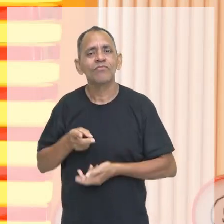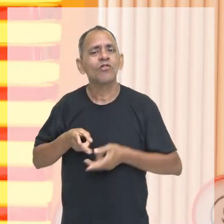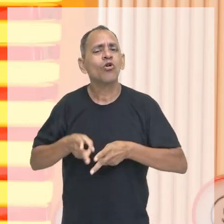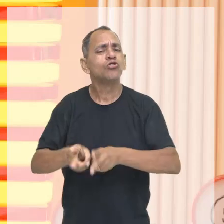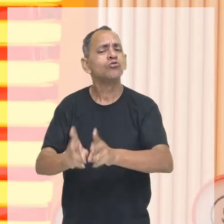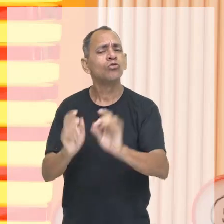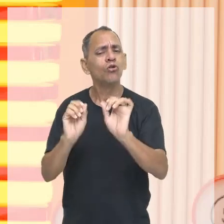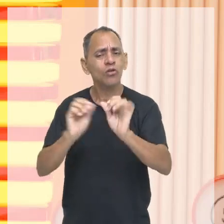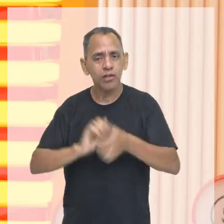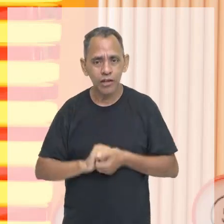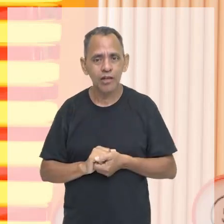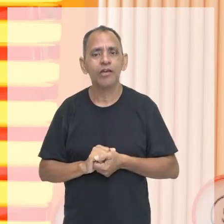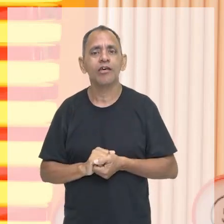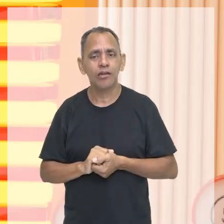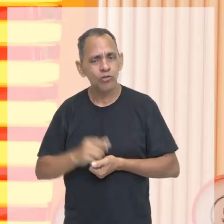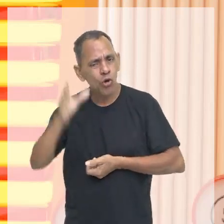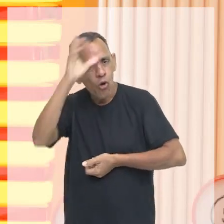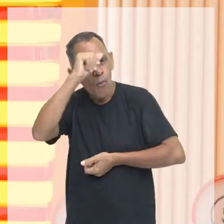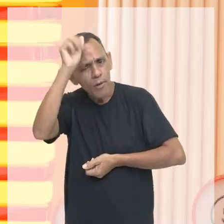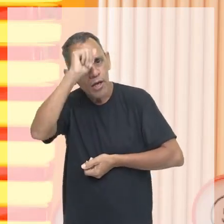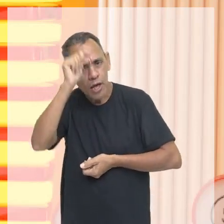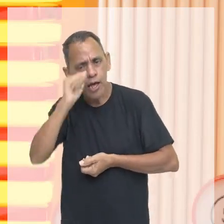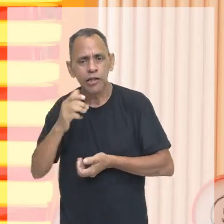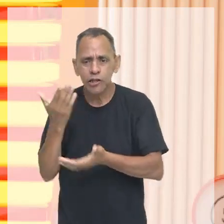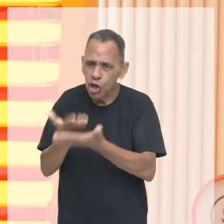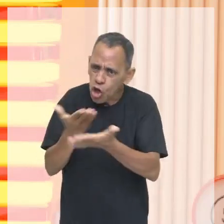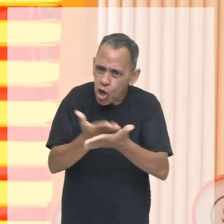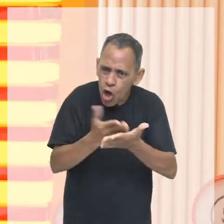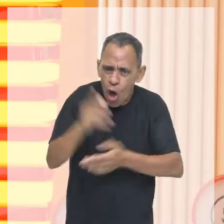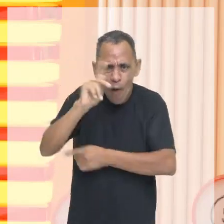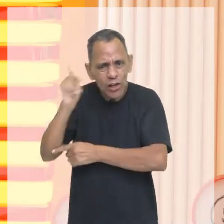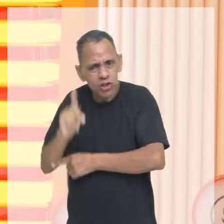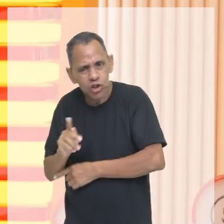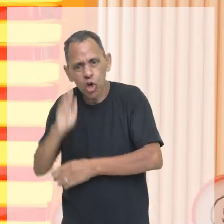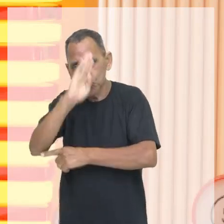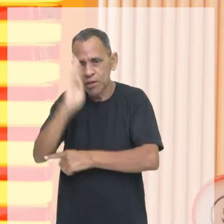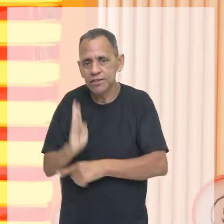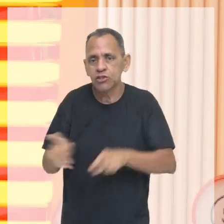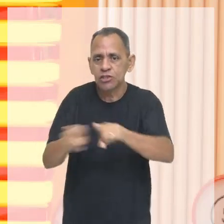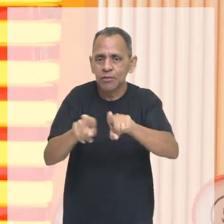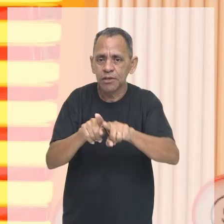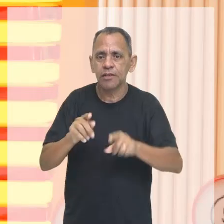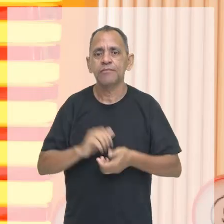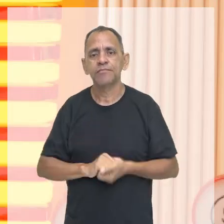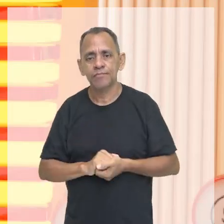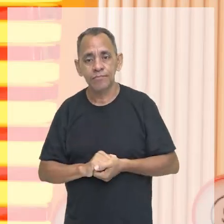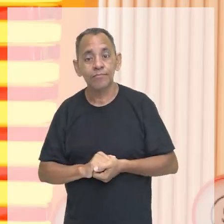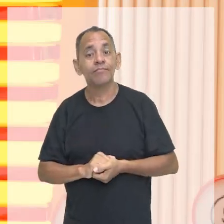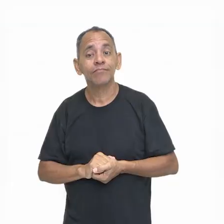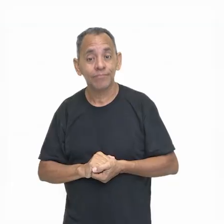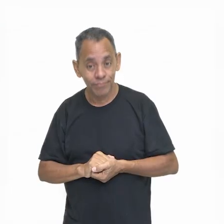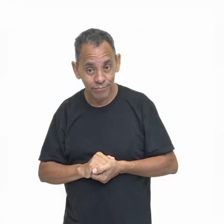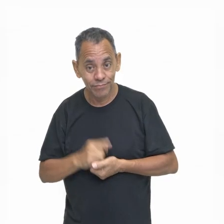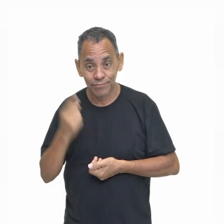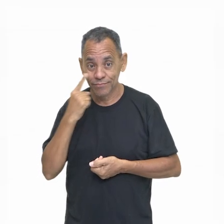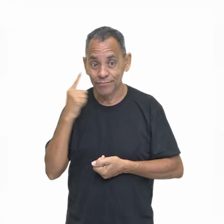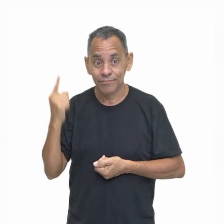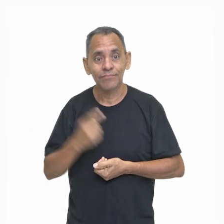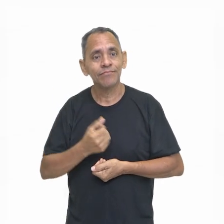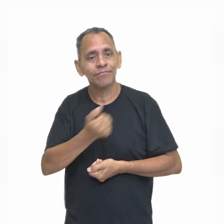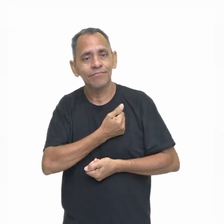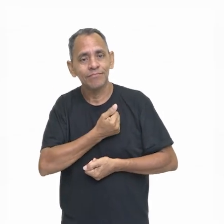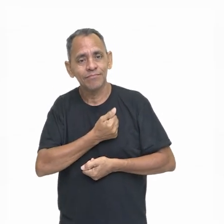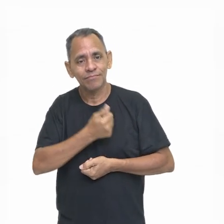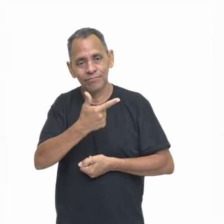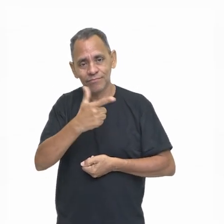na nossa viagem do conhecimento, tá? Vamos conhecer um pouco mais sobre a história do nosso Brasil. Então vem comigo, vamos verificar o que temos no